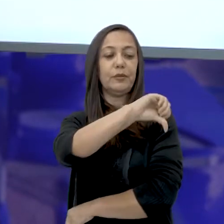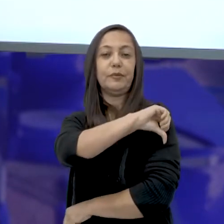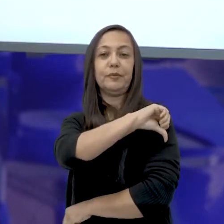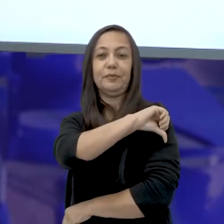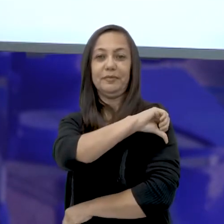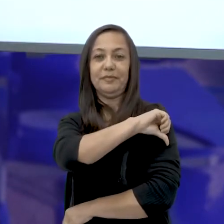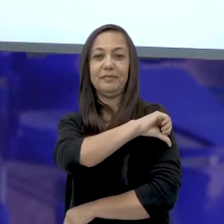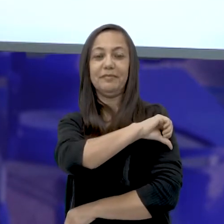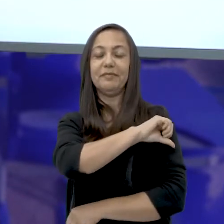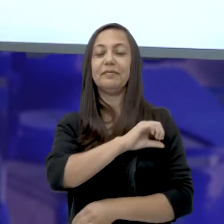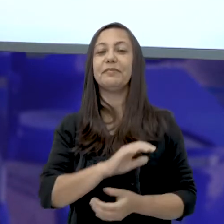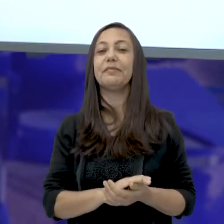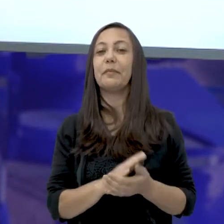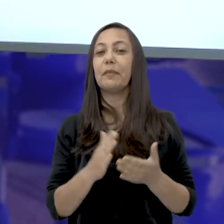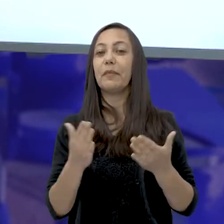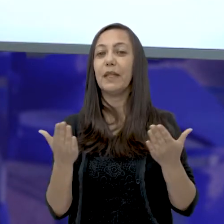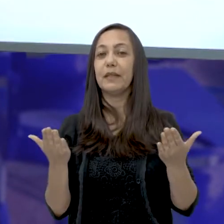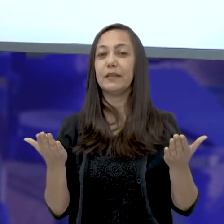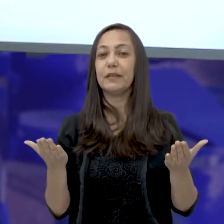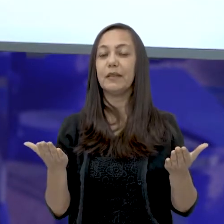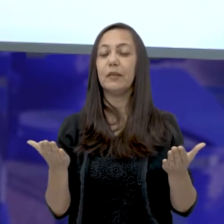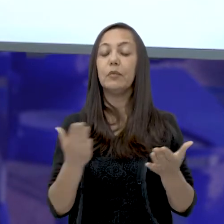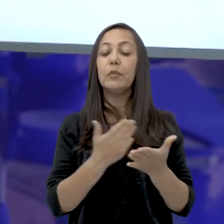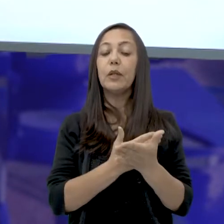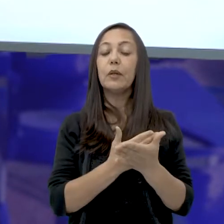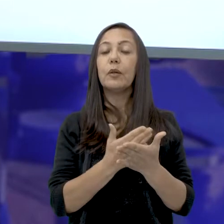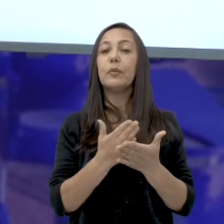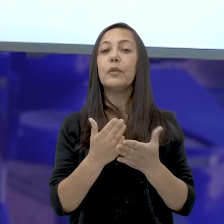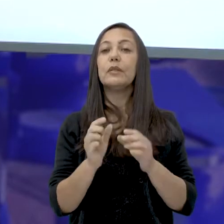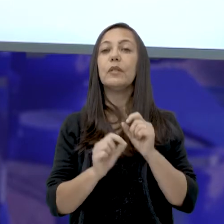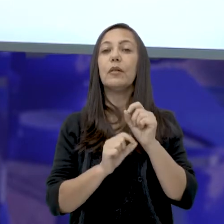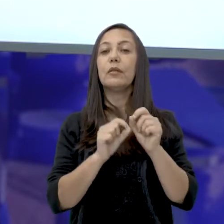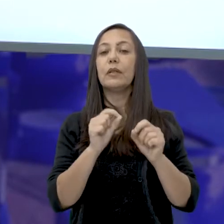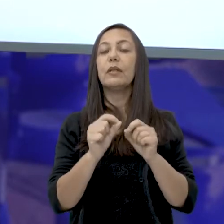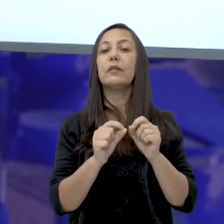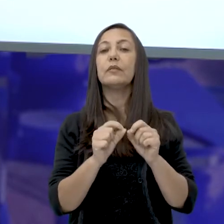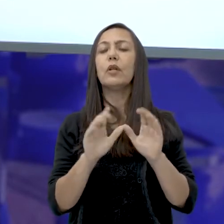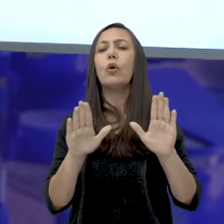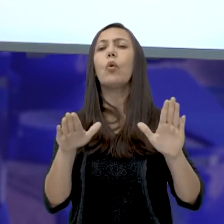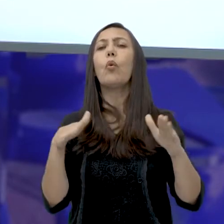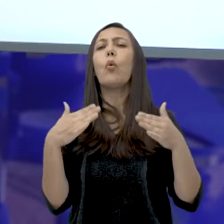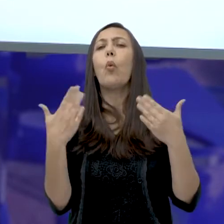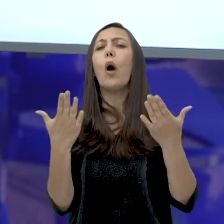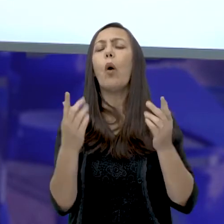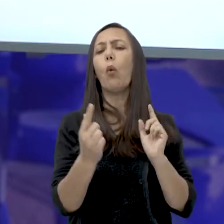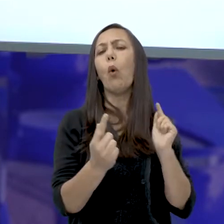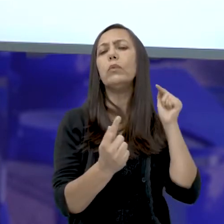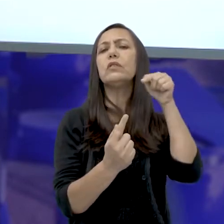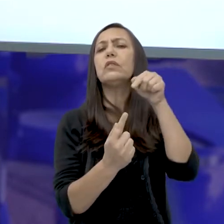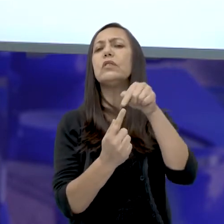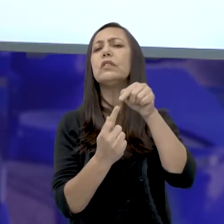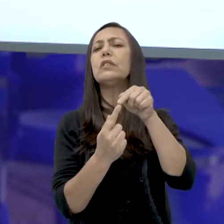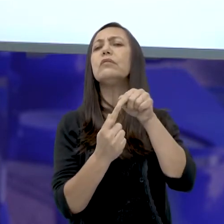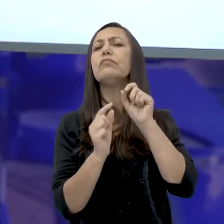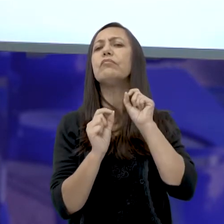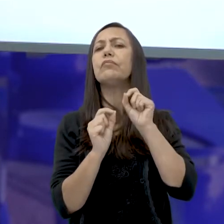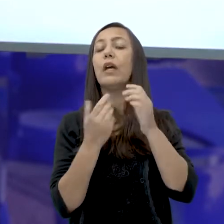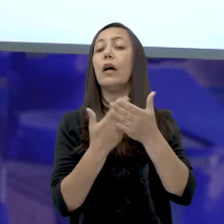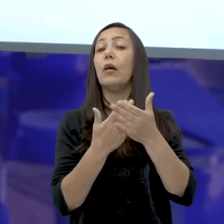certo? Então, inicialmente, vamos observar qual é o objeto do conhecimento dessa nossa aula de